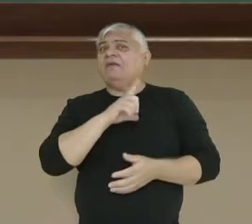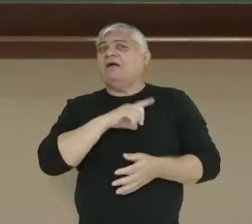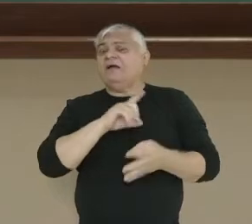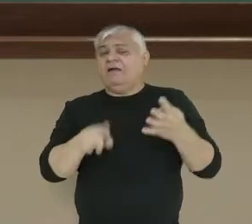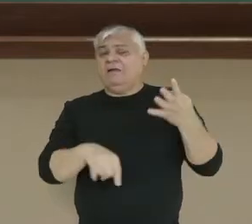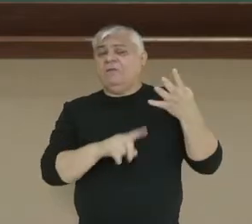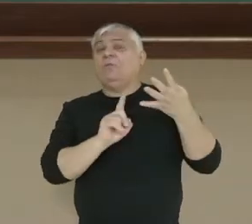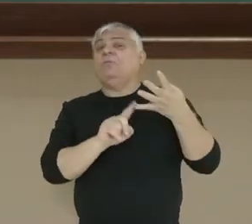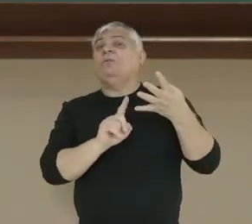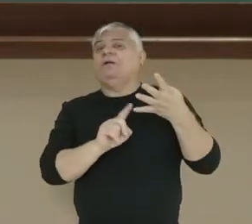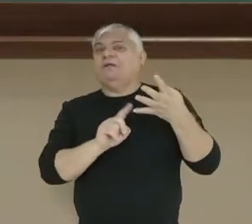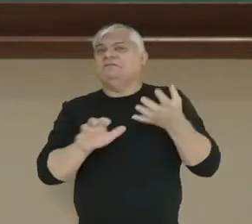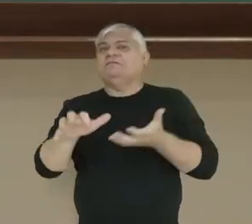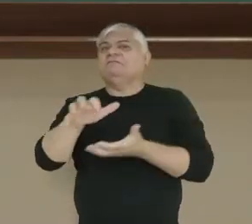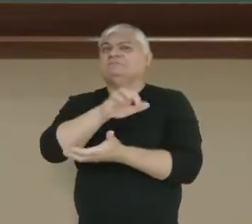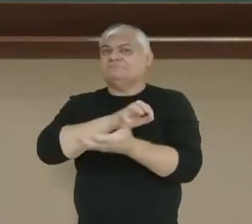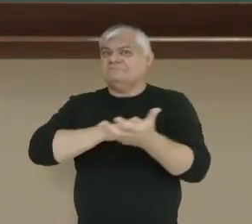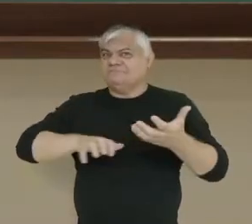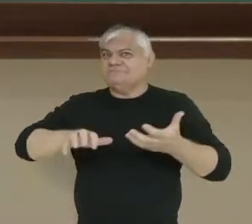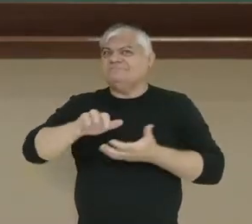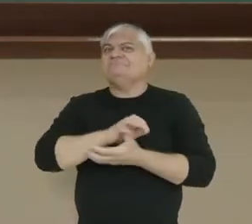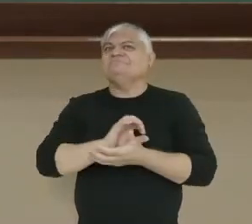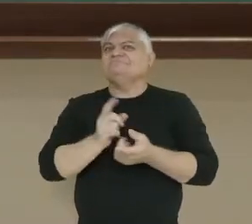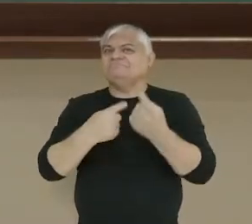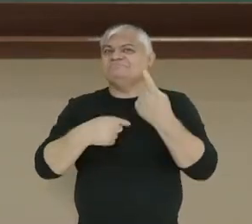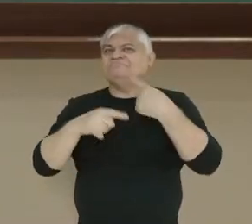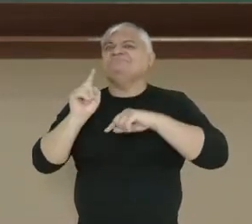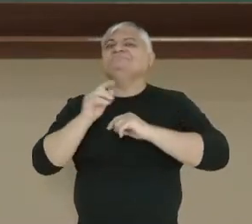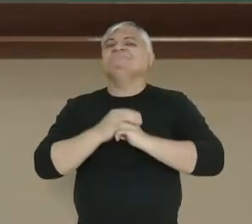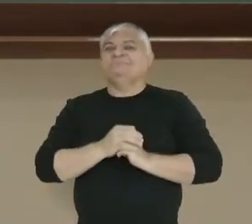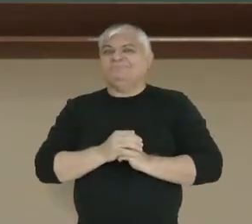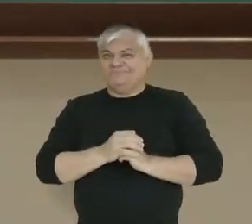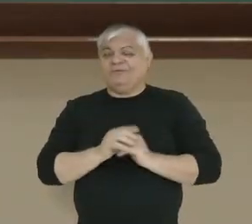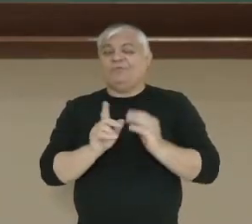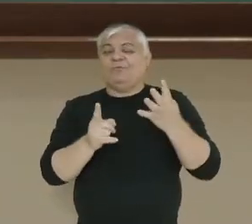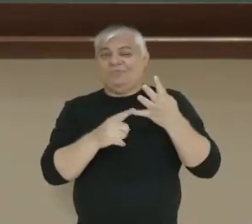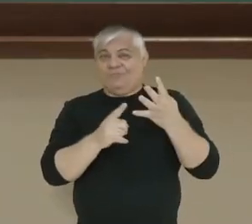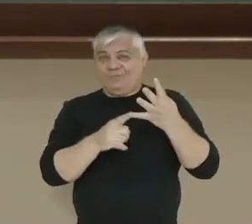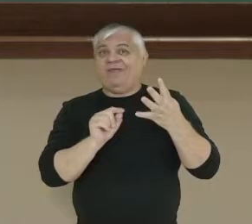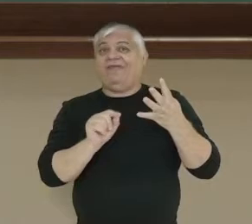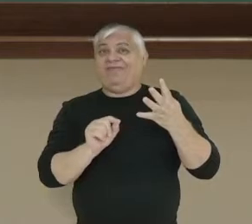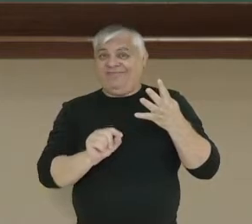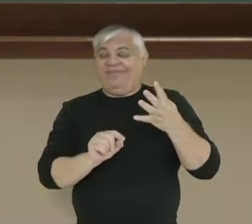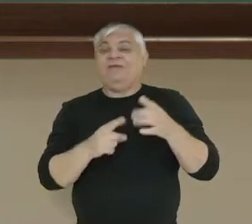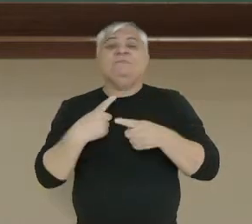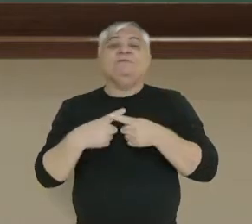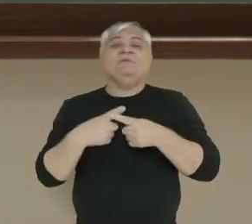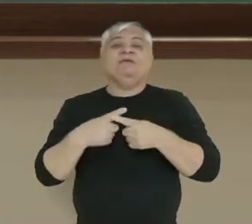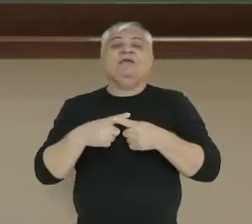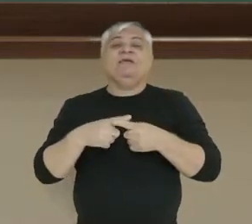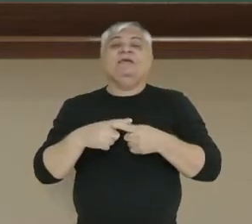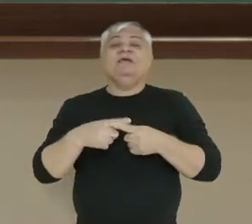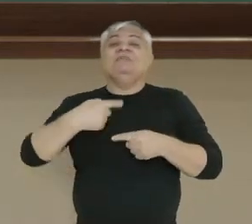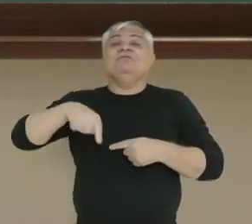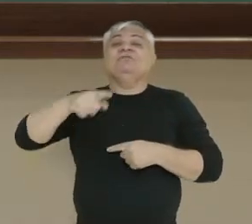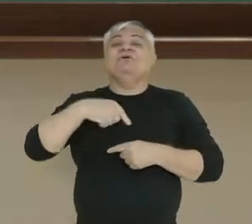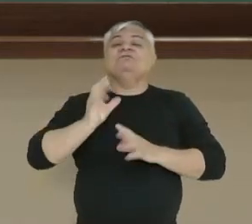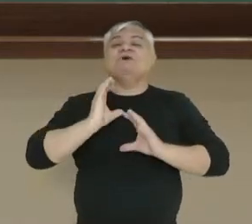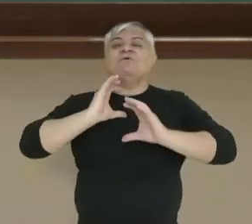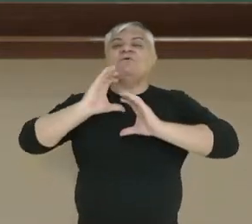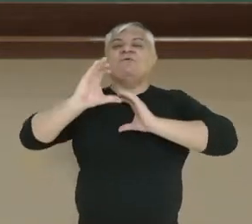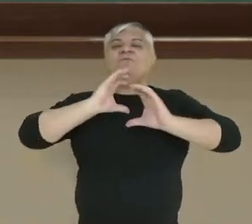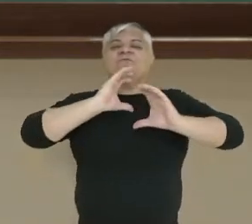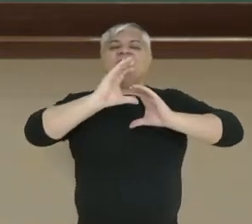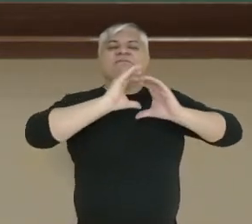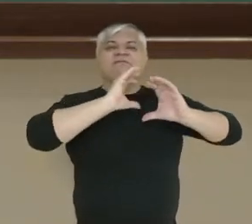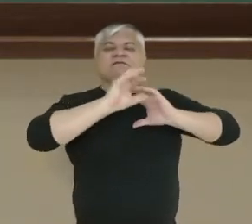quarta revolução, a gente está chegando numa quarta revolução industrial, onde os nossos meios de comunicação vão